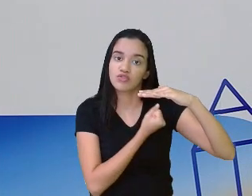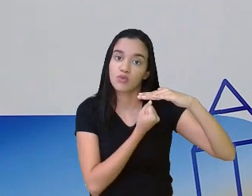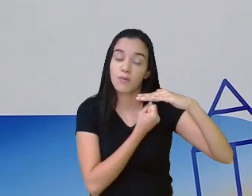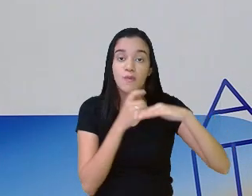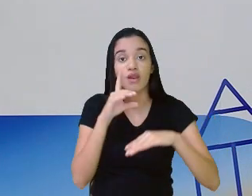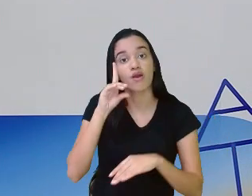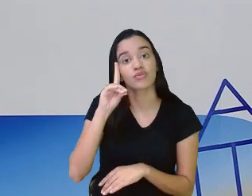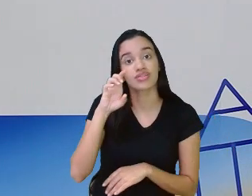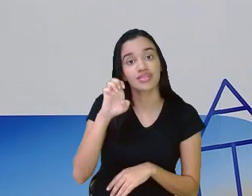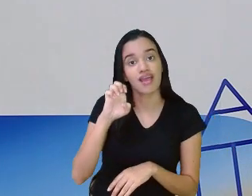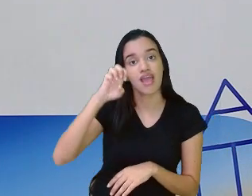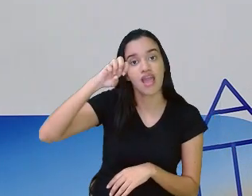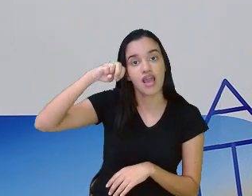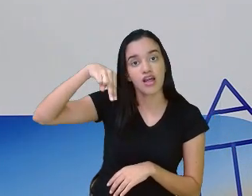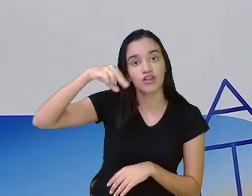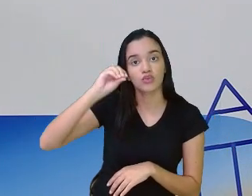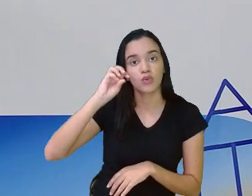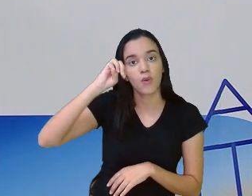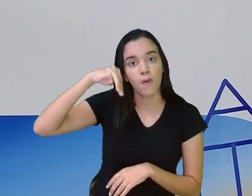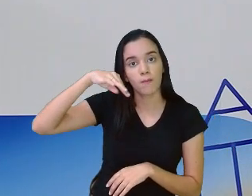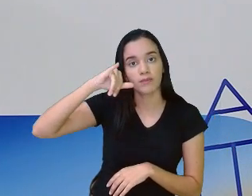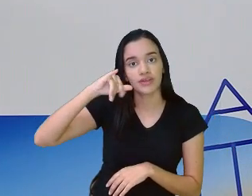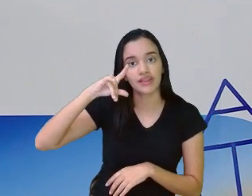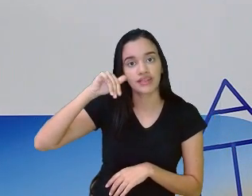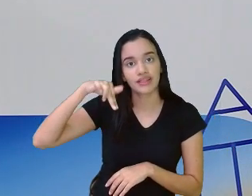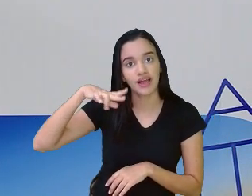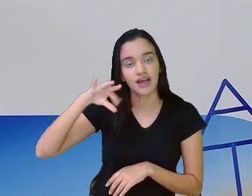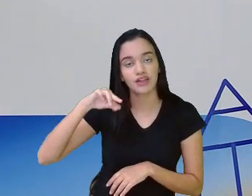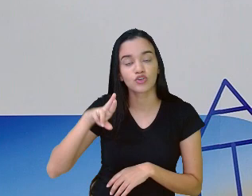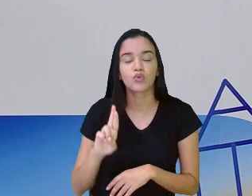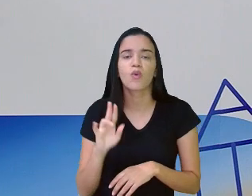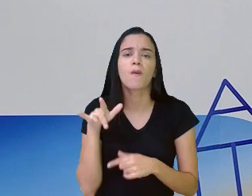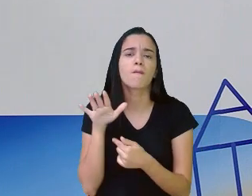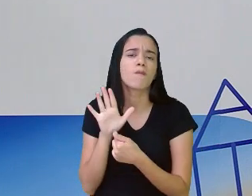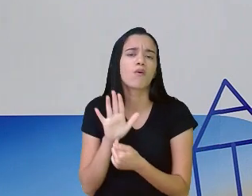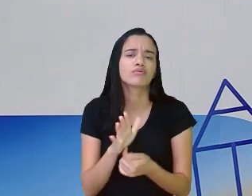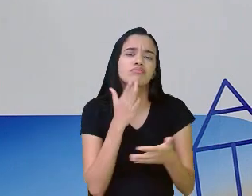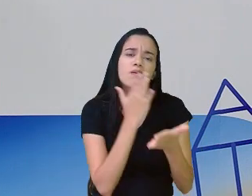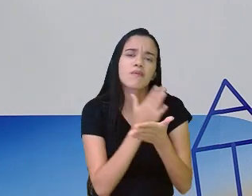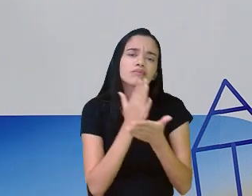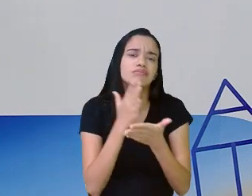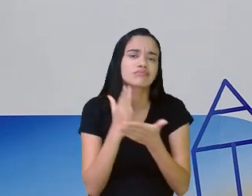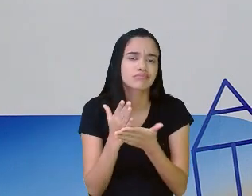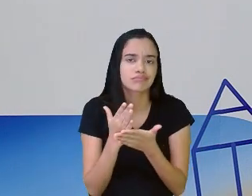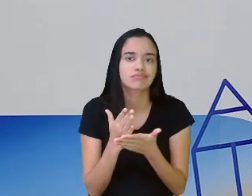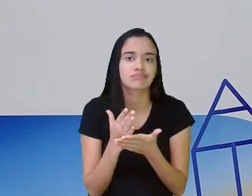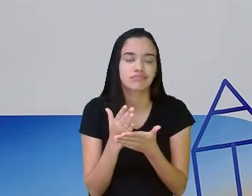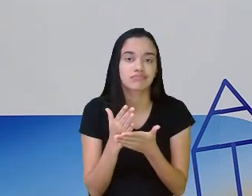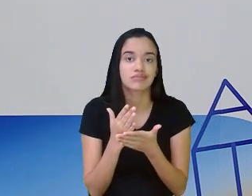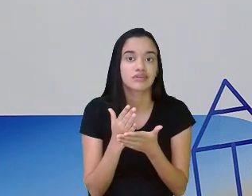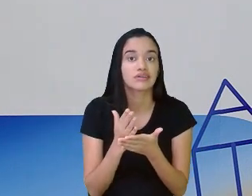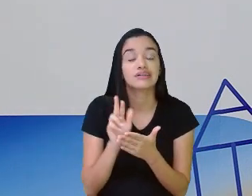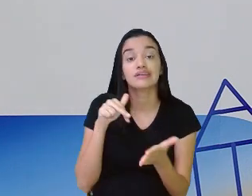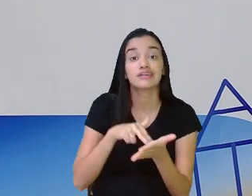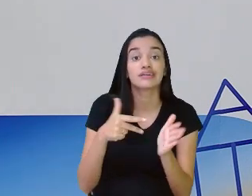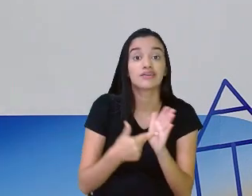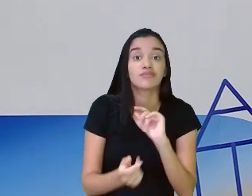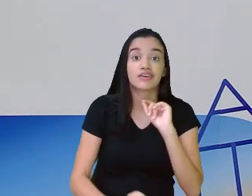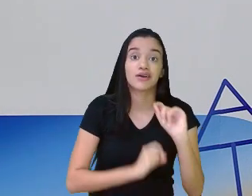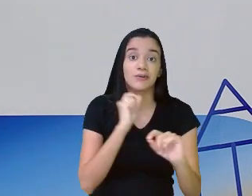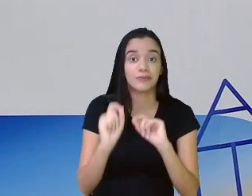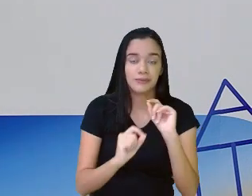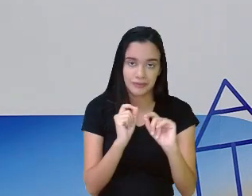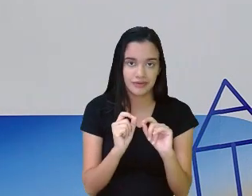número escrito na parte inferior e indica o número de partes em que eu dividi o inteiro. Ou seja,